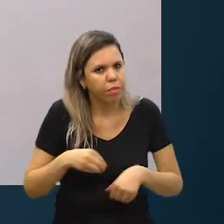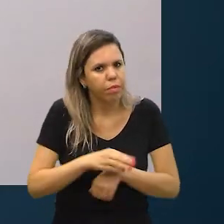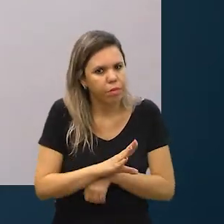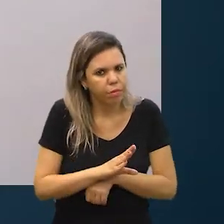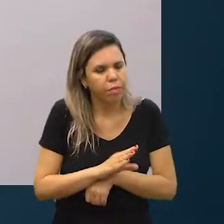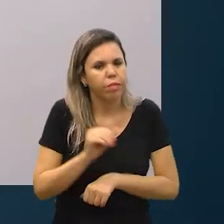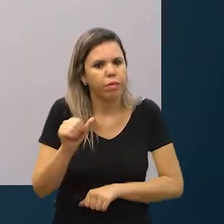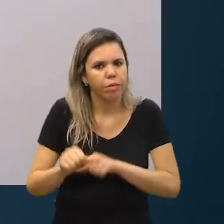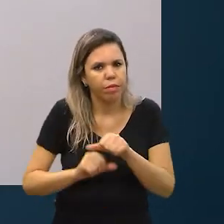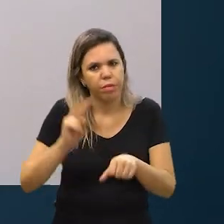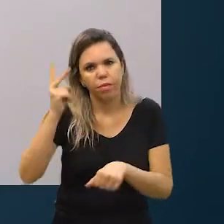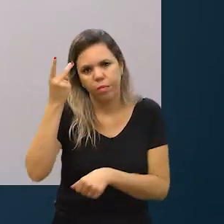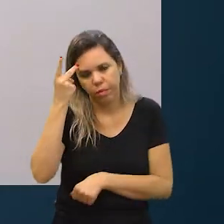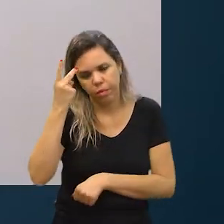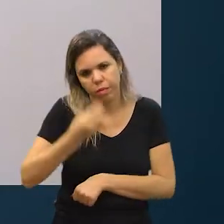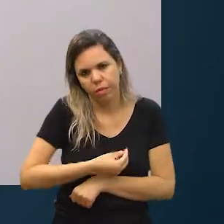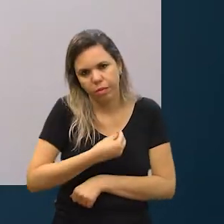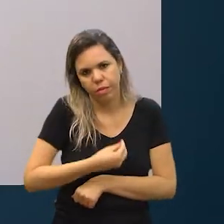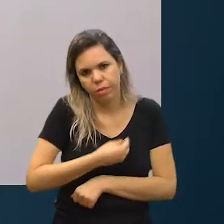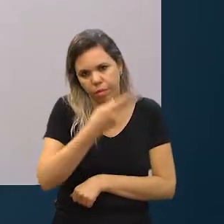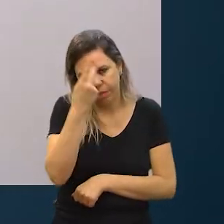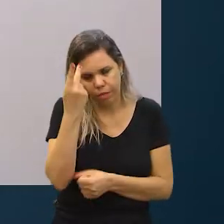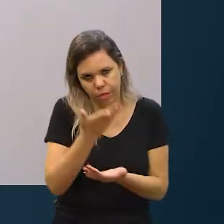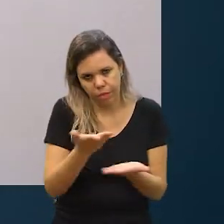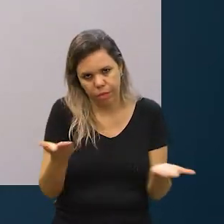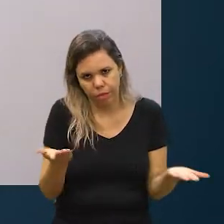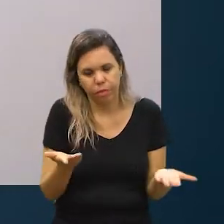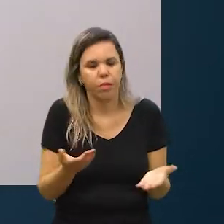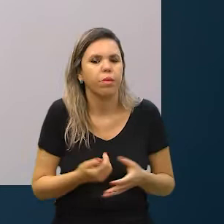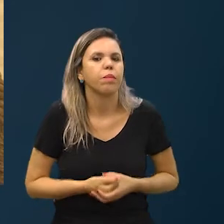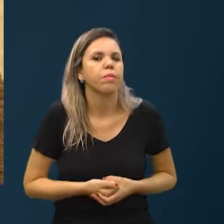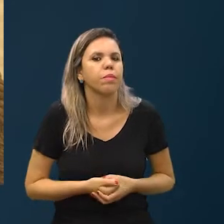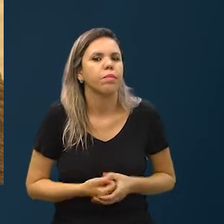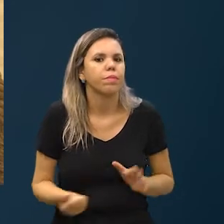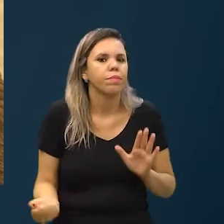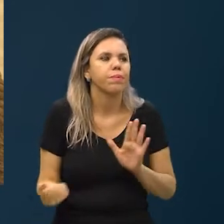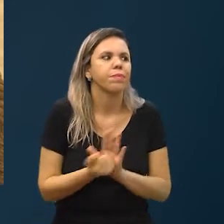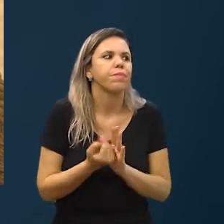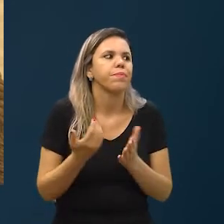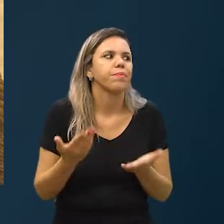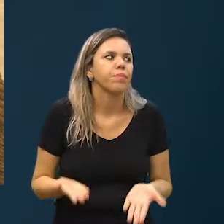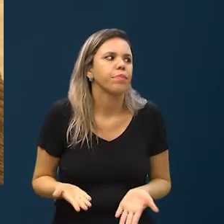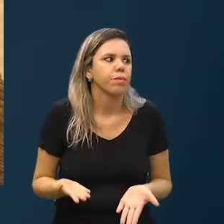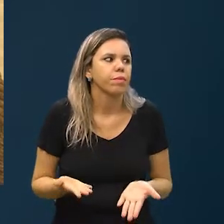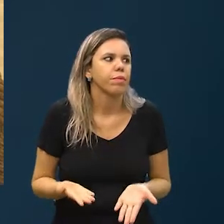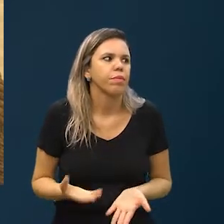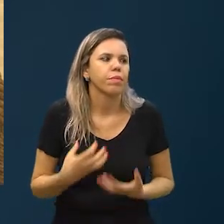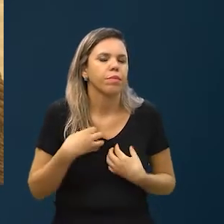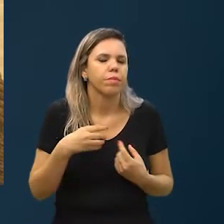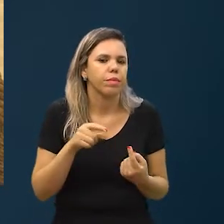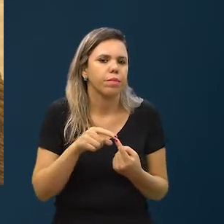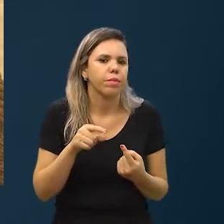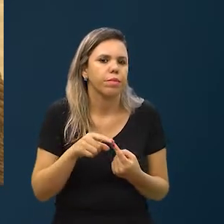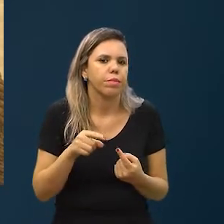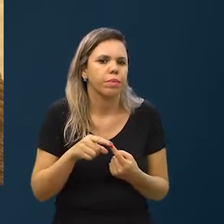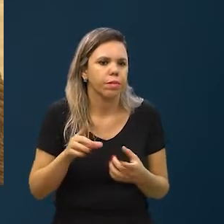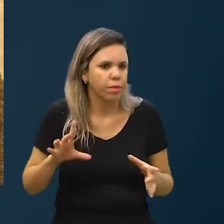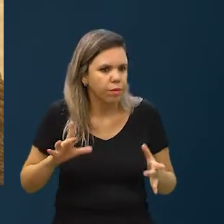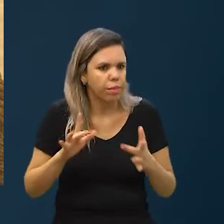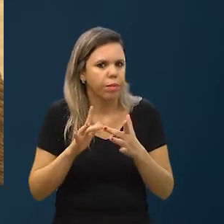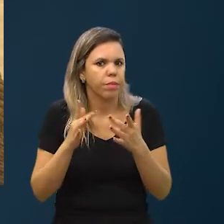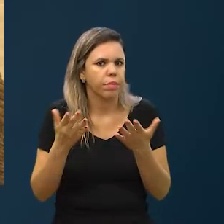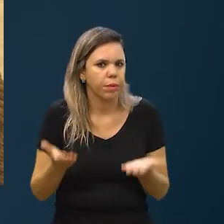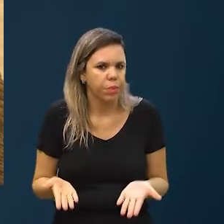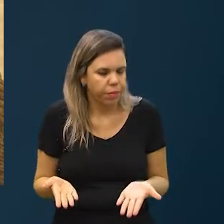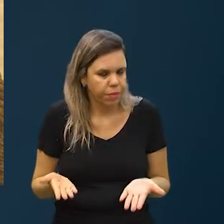trazer transformação para a vida das pessoas, você vai deixar um legado e você vai ter um sentido, né? Que conecte